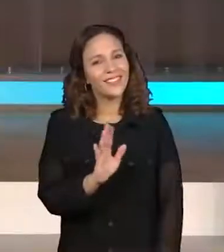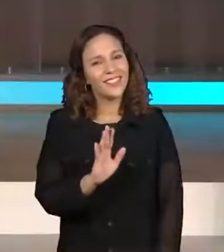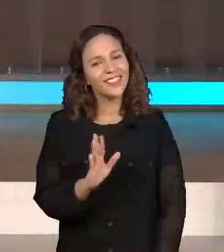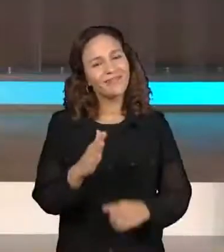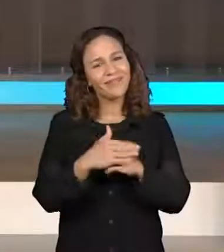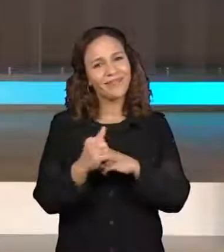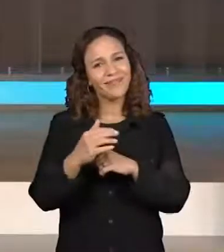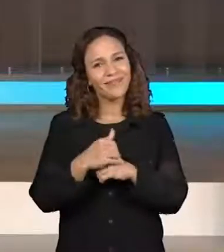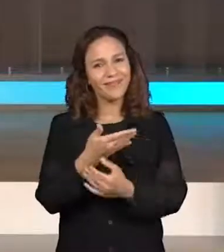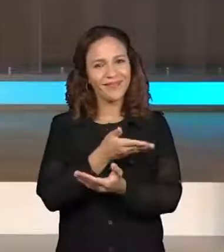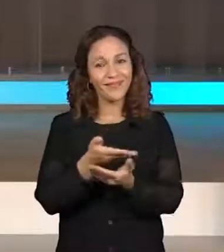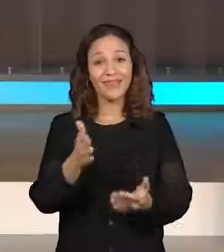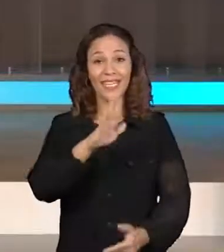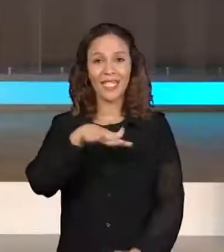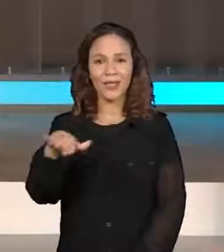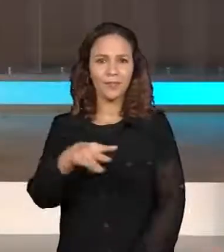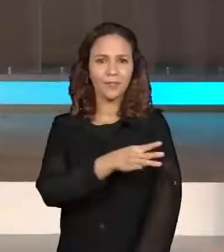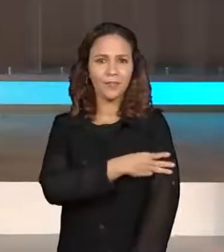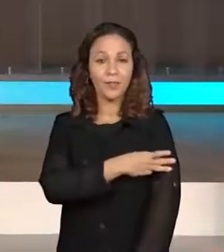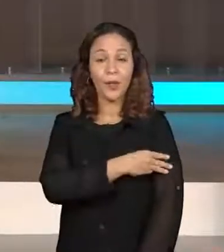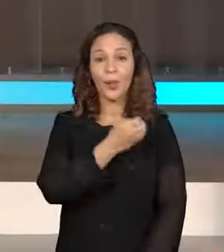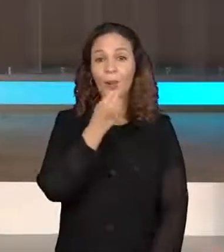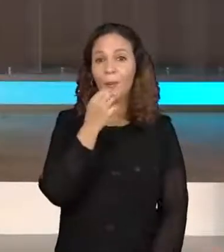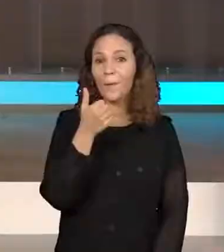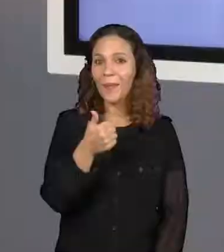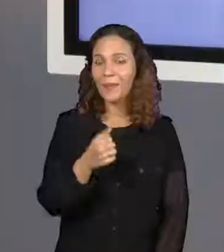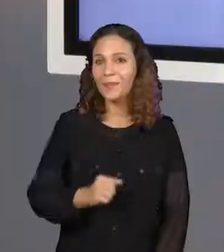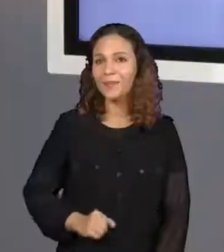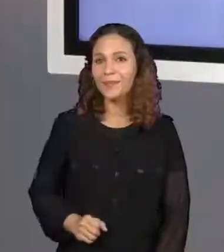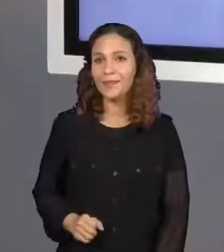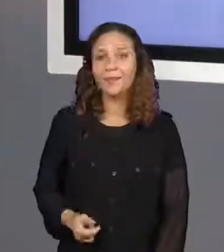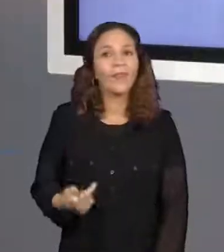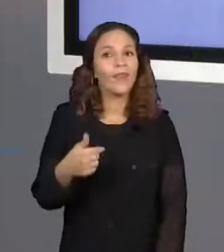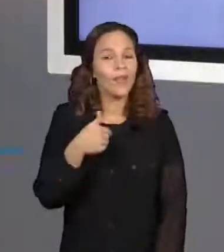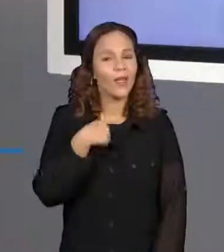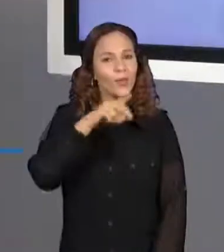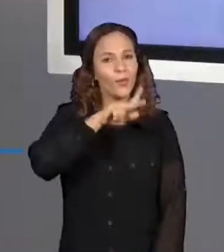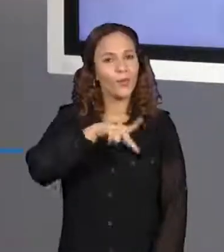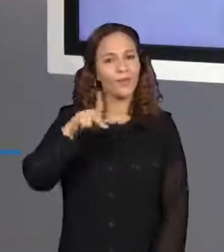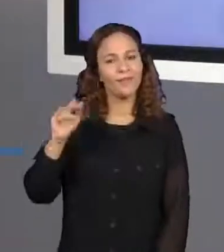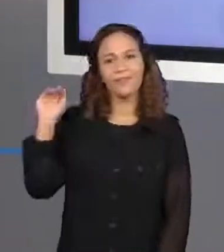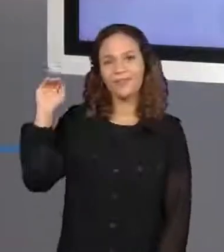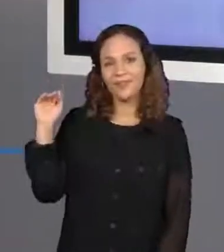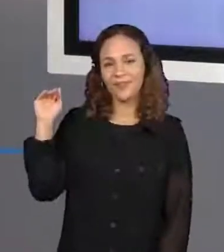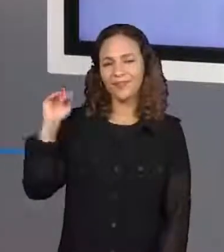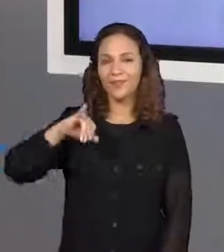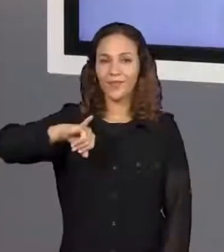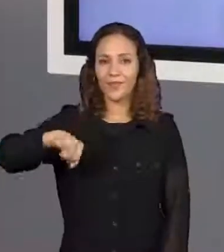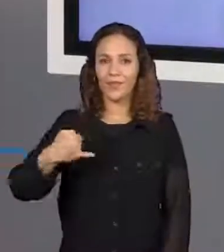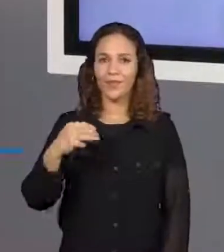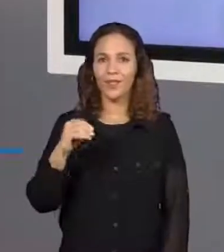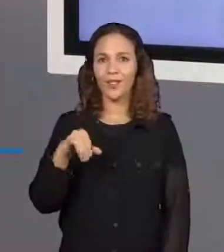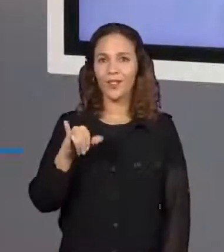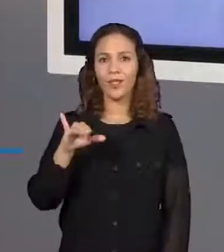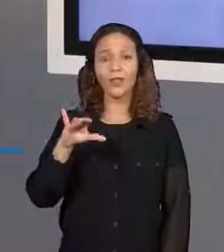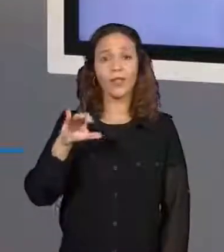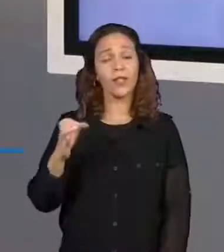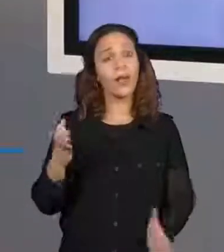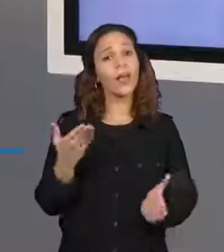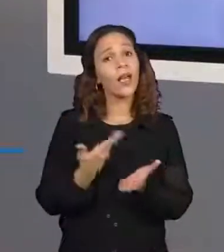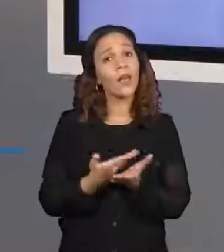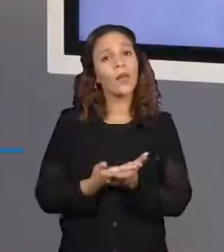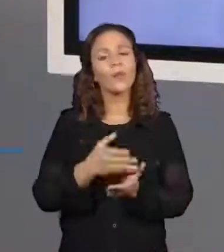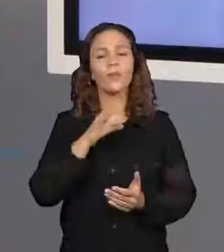queridos estudantes do terceiro ano, tudo bom com vocês? Eu sou a professora Joyce, essa é mais uma aula de língua portuguesa